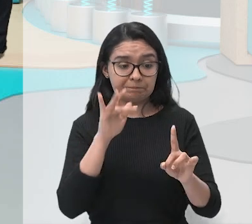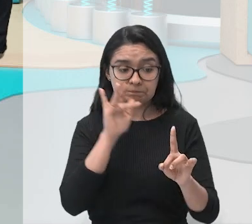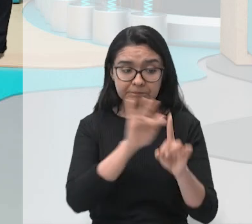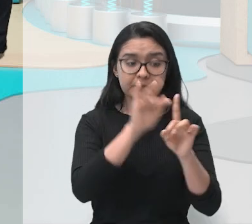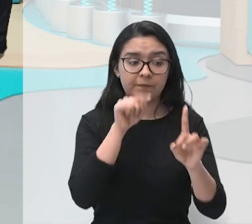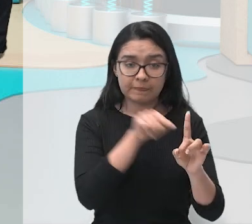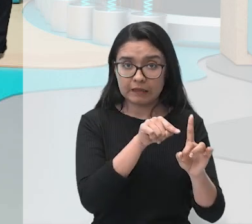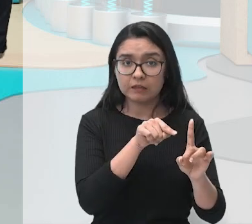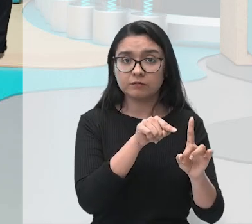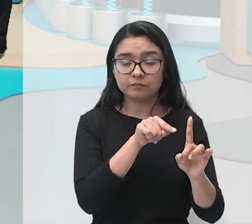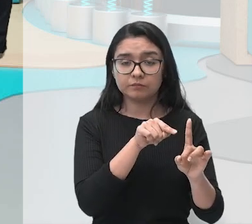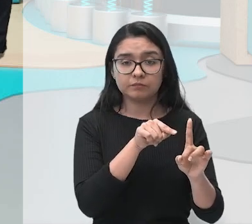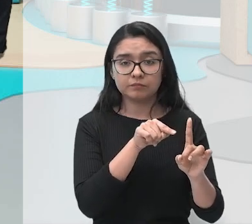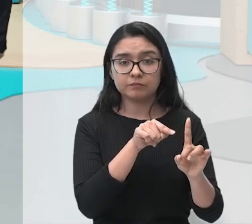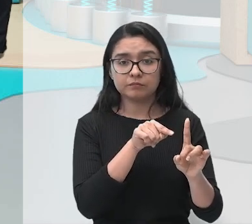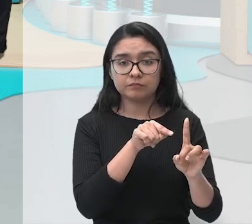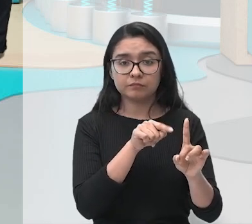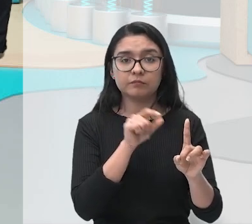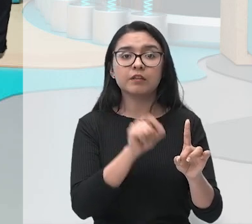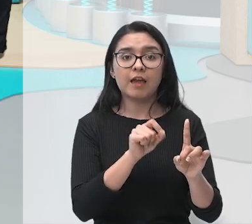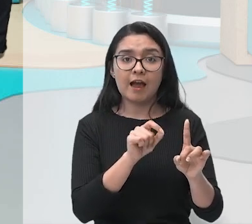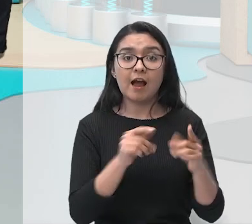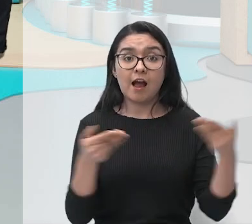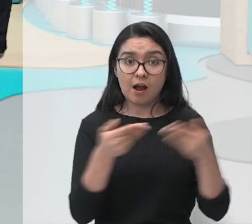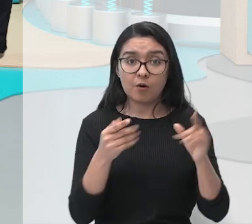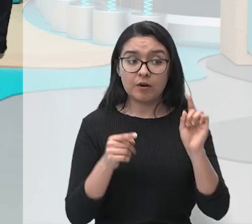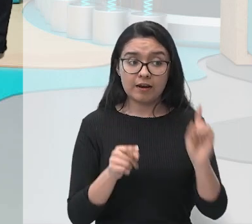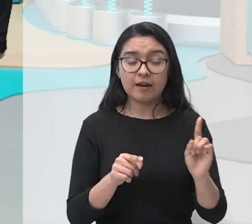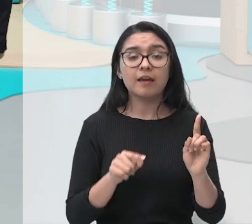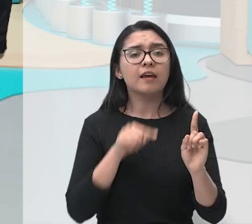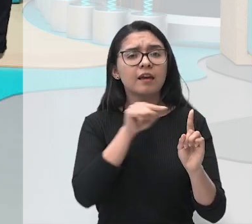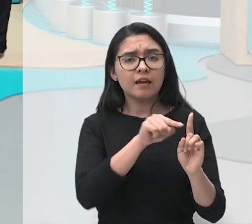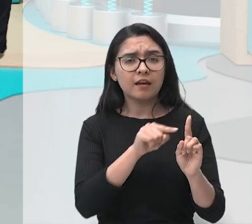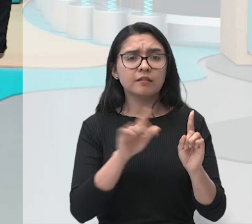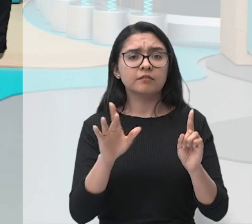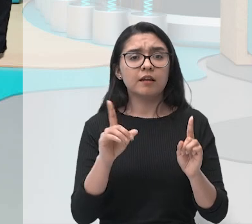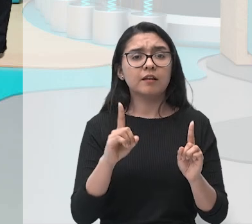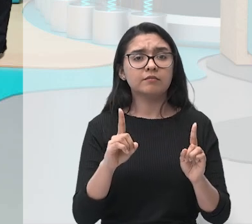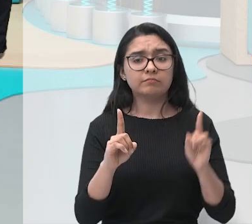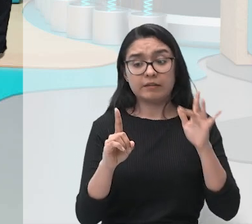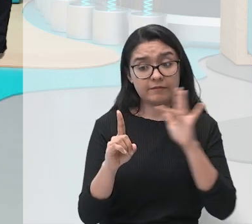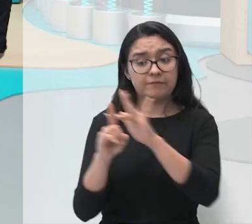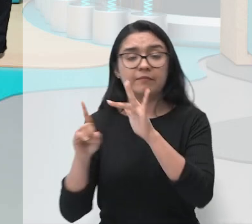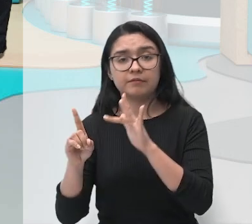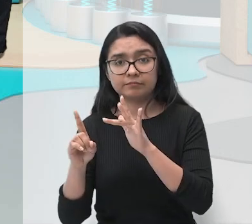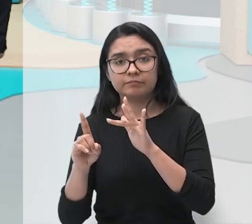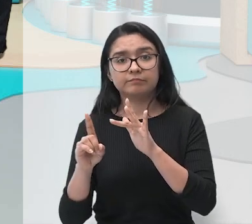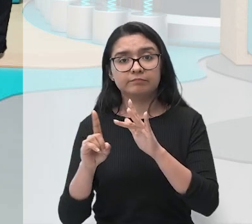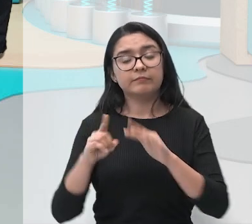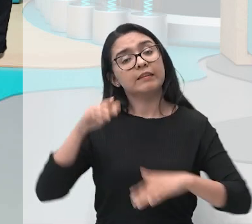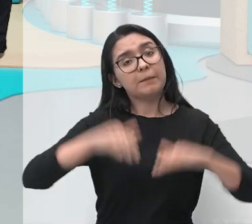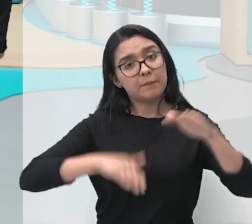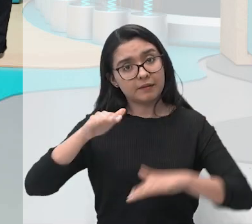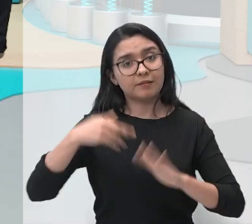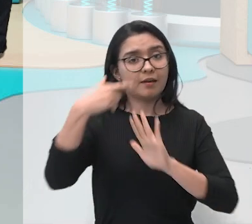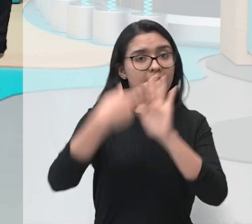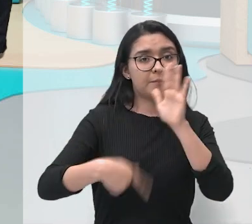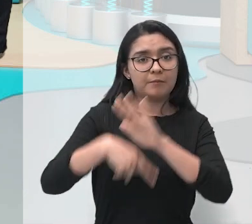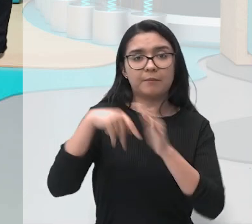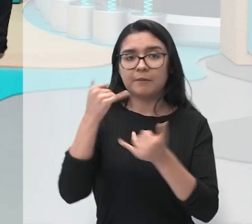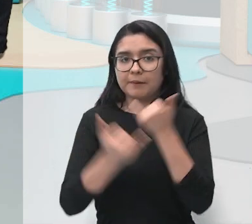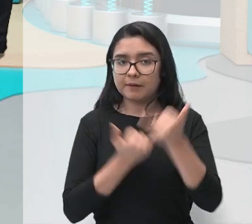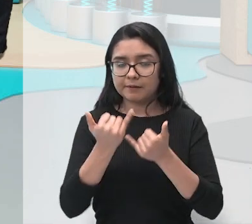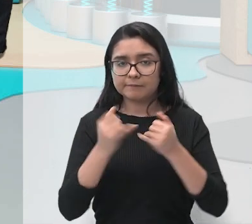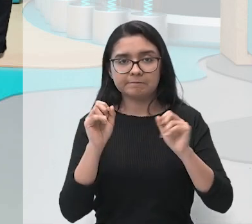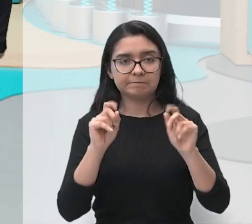tocado, automaticamente vira o pegador, dependendo do modo da brincadeira.